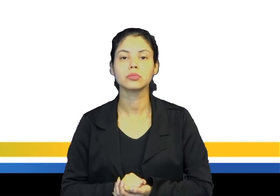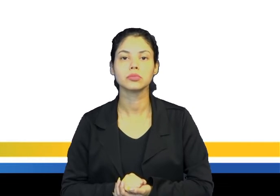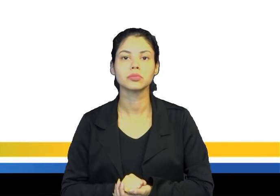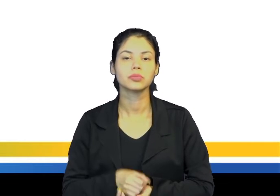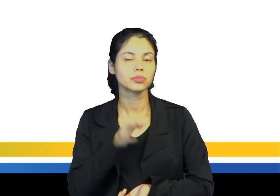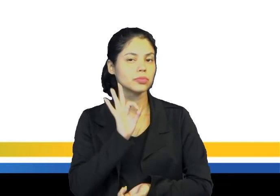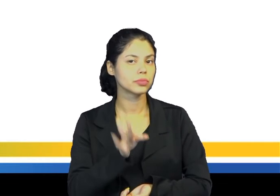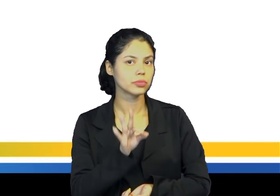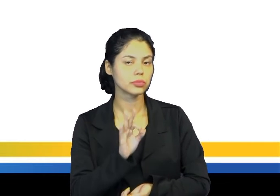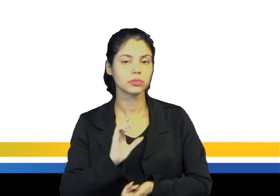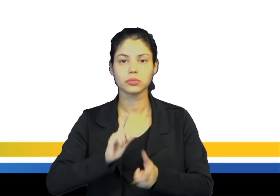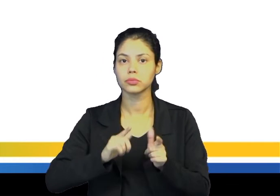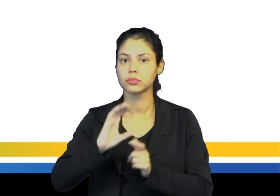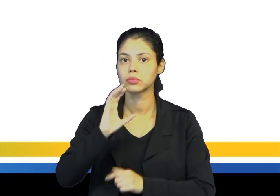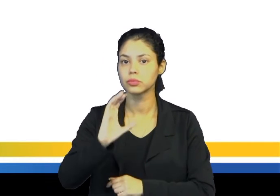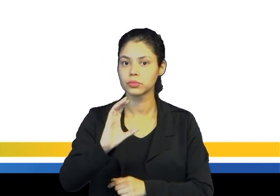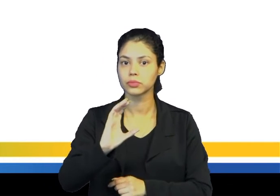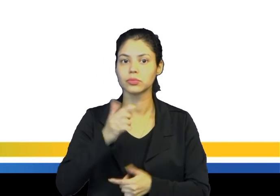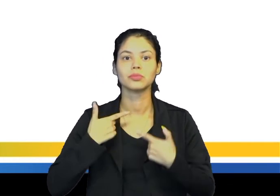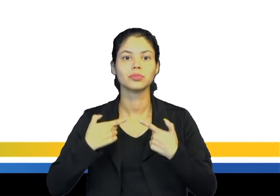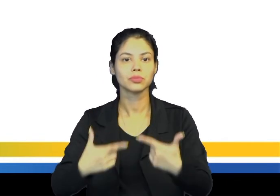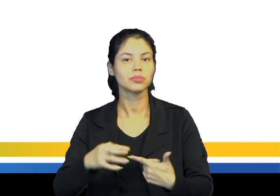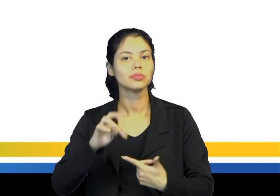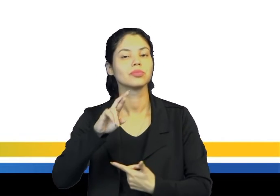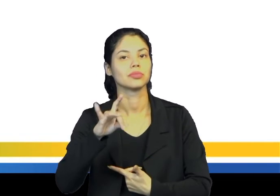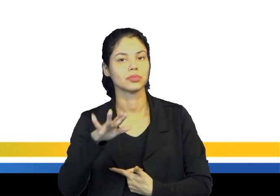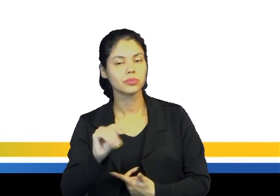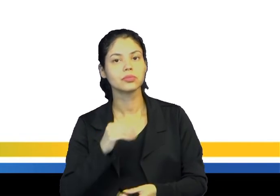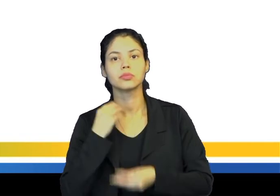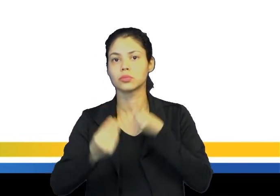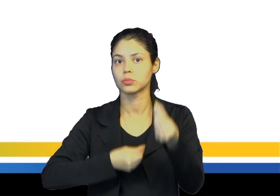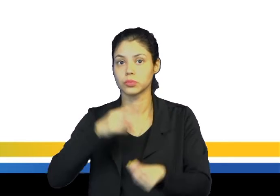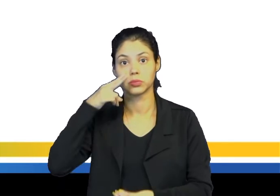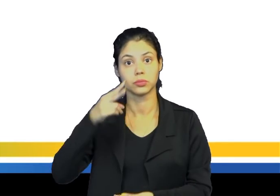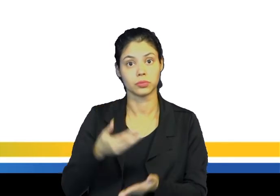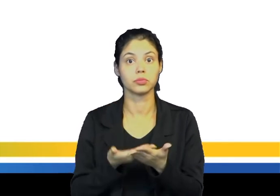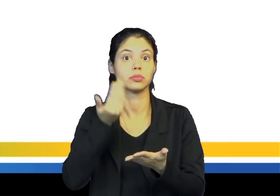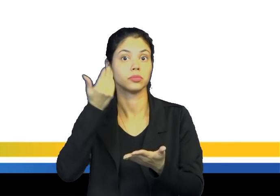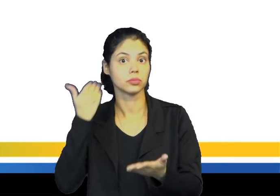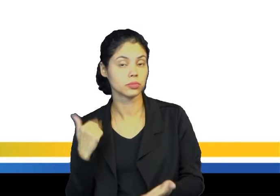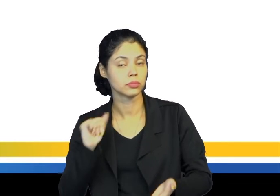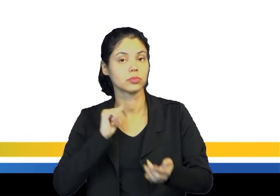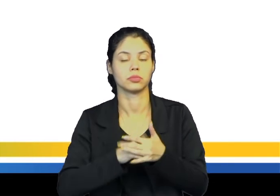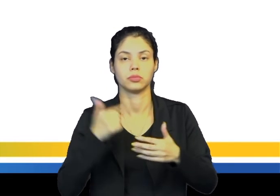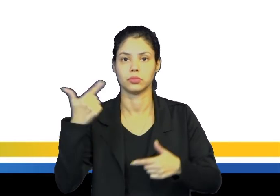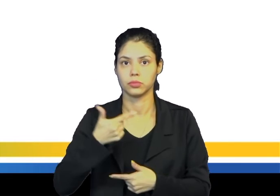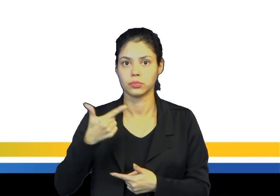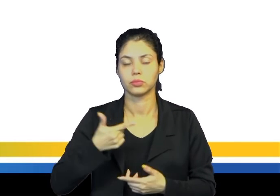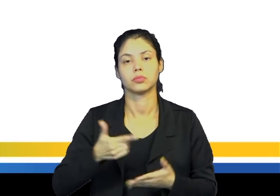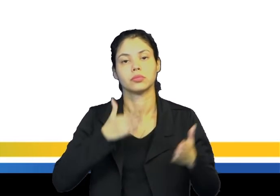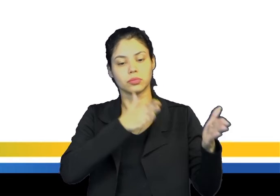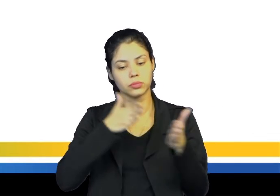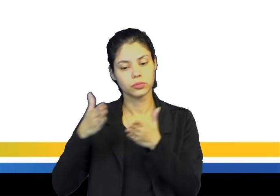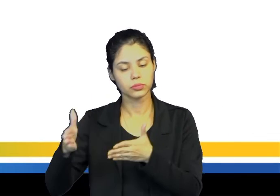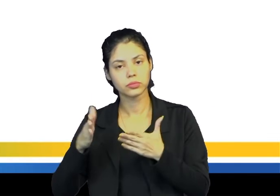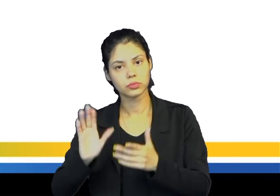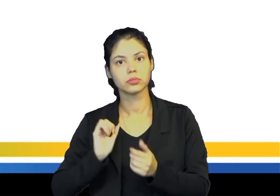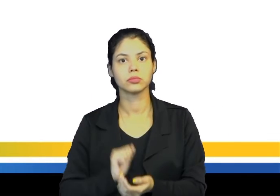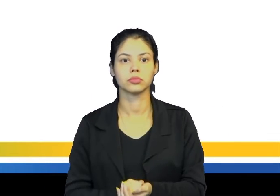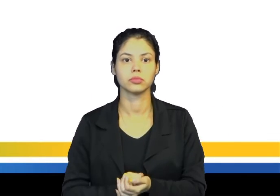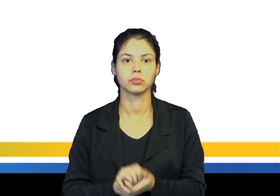A resposta correta é a letra C, Guerra de Trincheiras, né? Como a gente viu ali, a segunda fase da guerra, onde eles